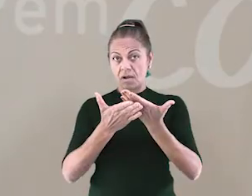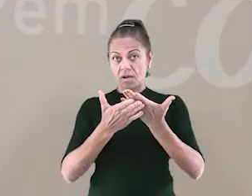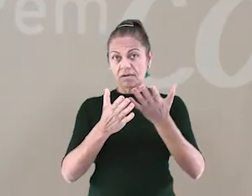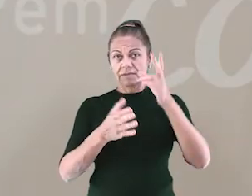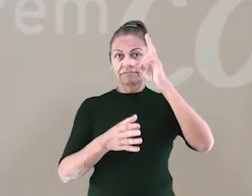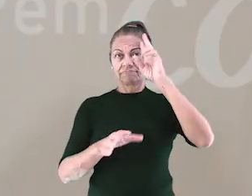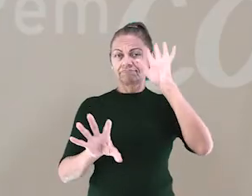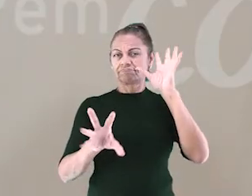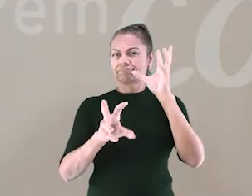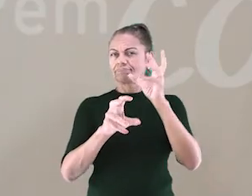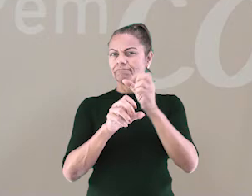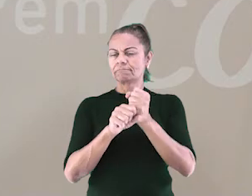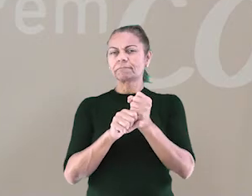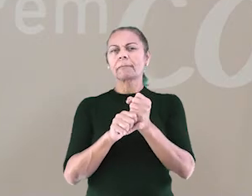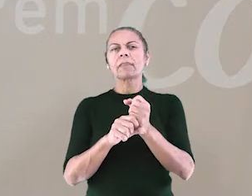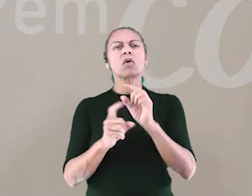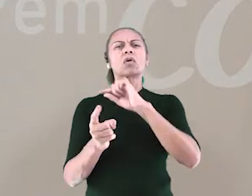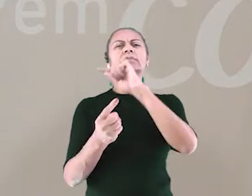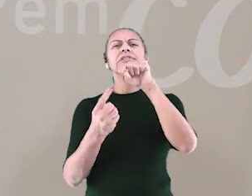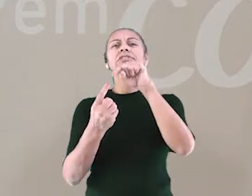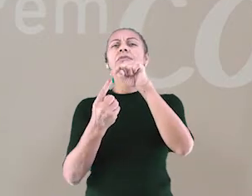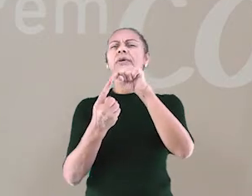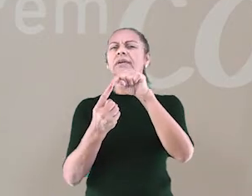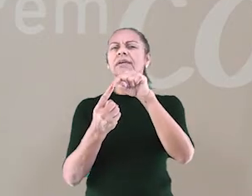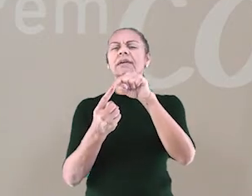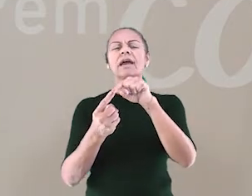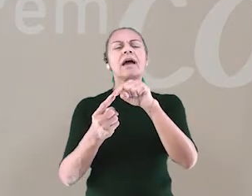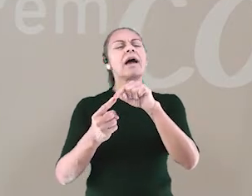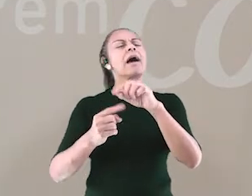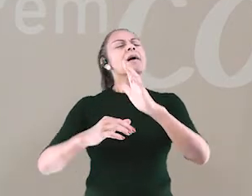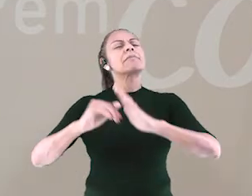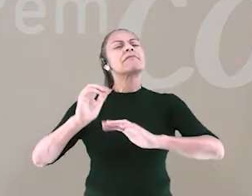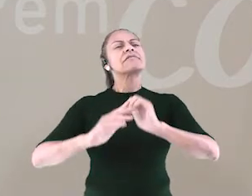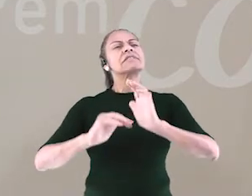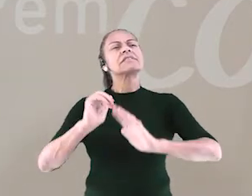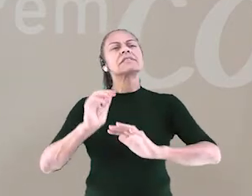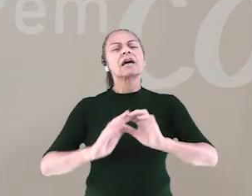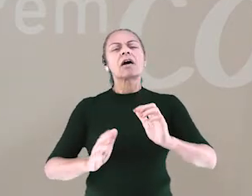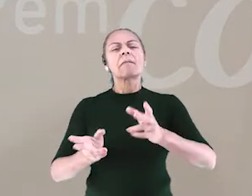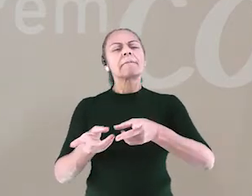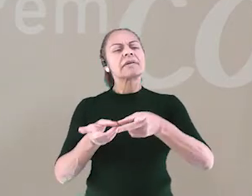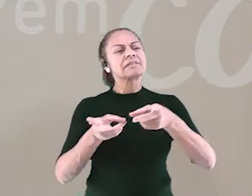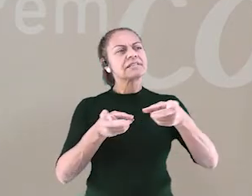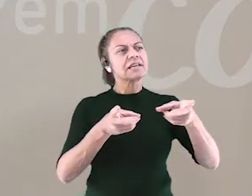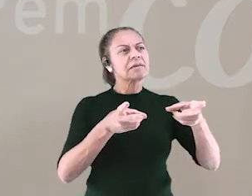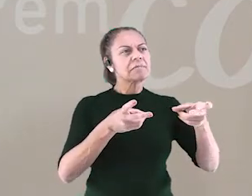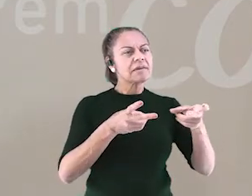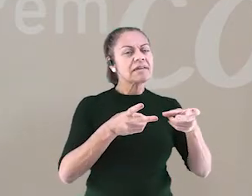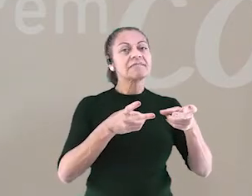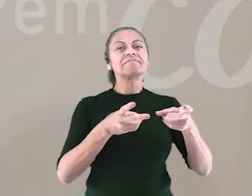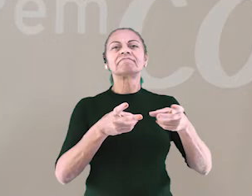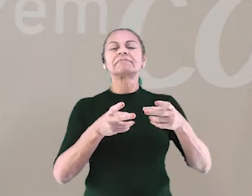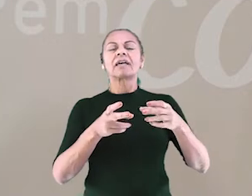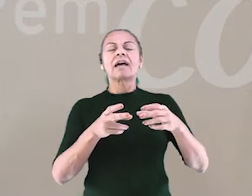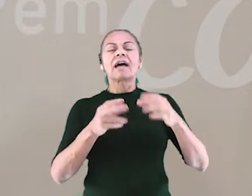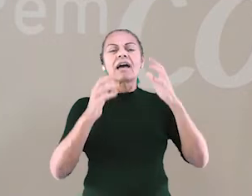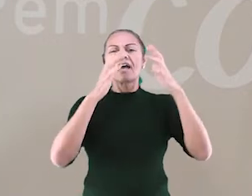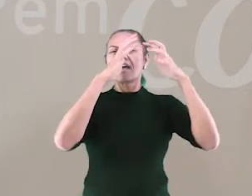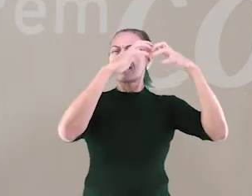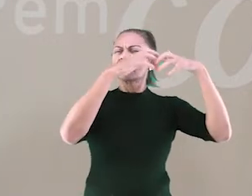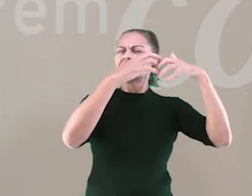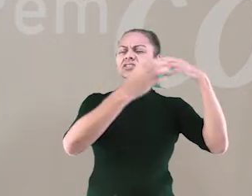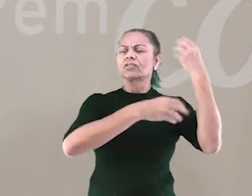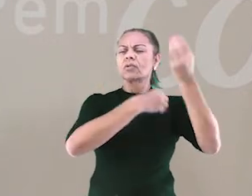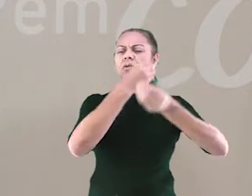os assuntos da nossa aula. O objetivo dela foi identificar as profissões refletindo sobre as